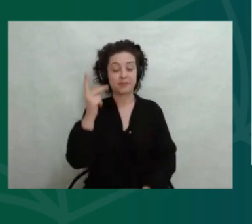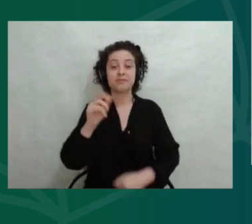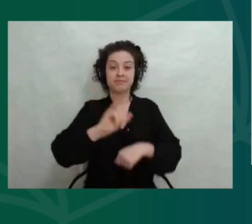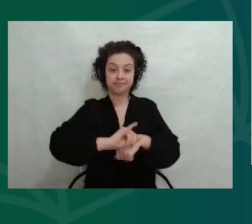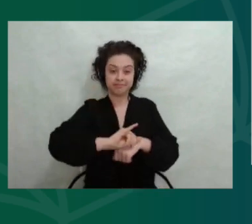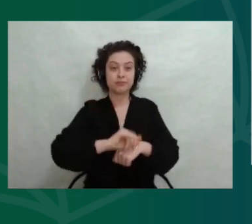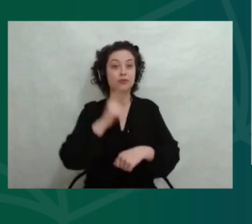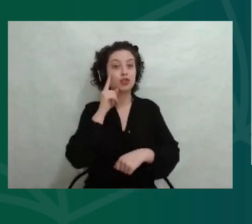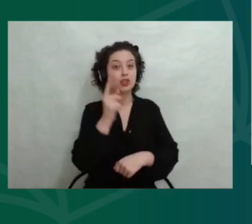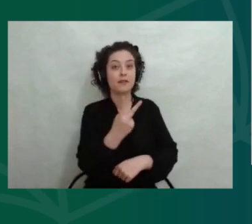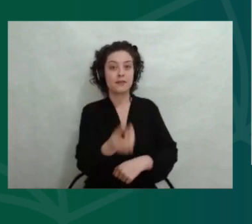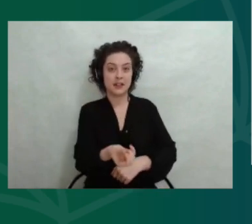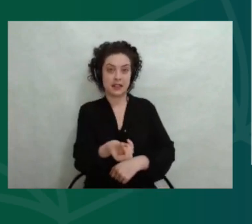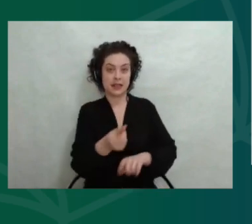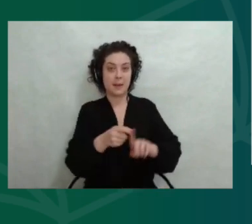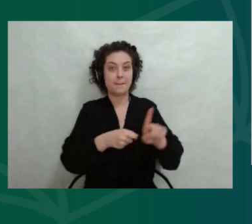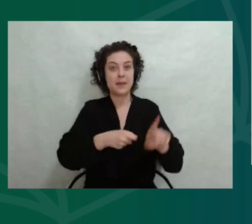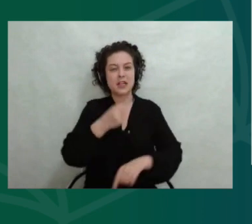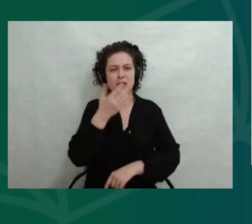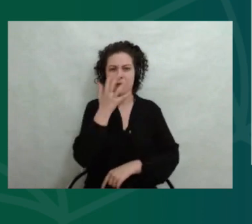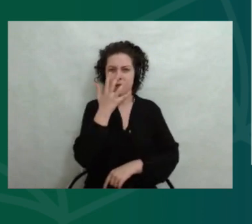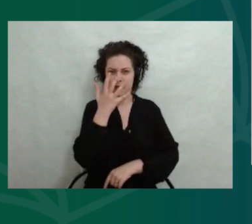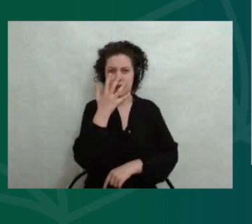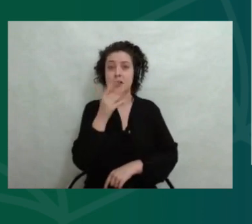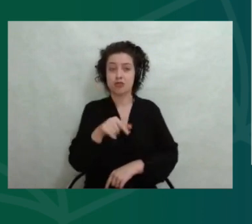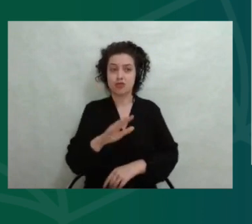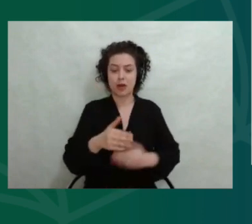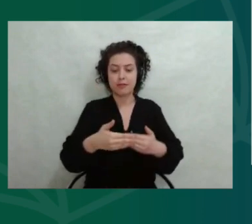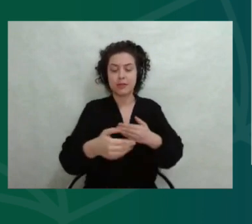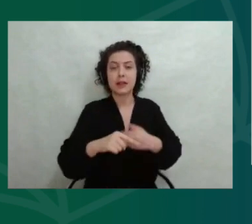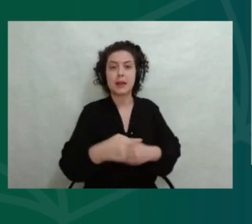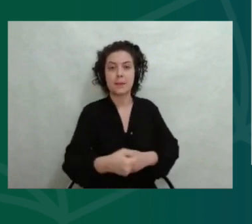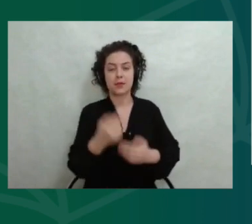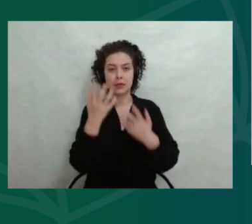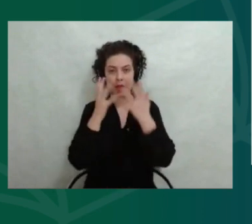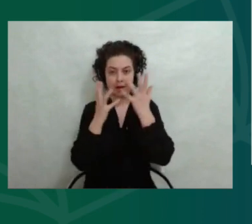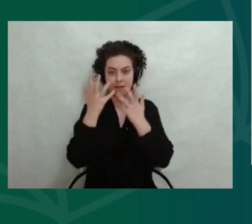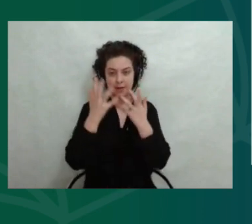26 de fevereiro, na quarta-feira de cinzas. Pode passar o próximo?